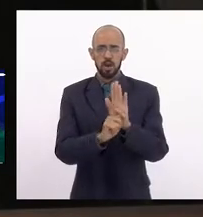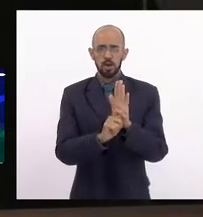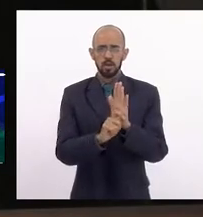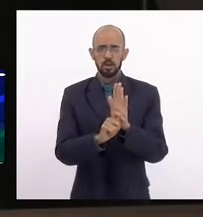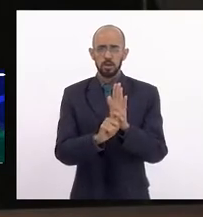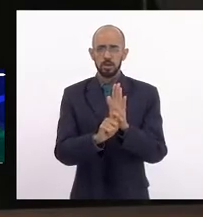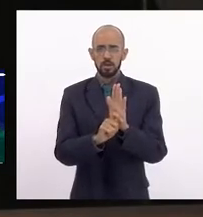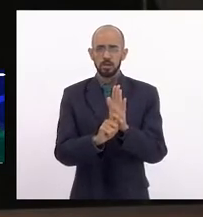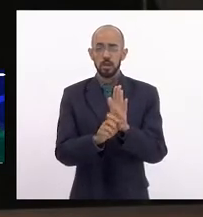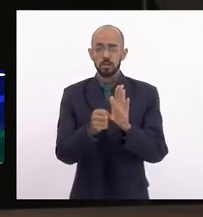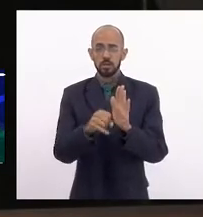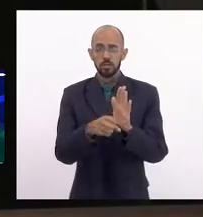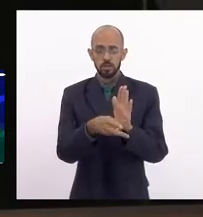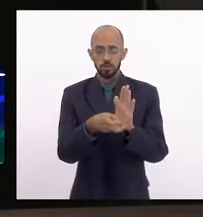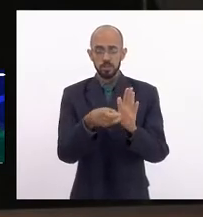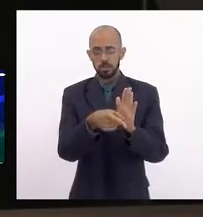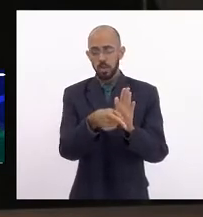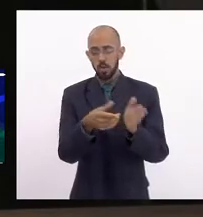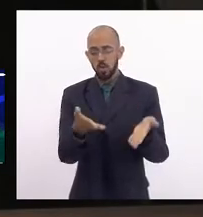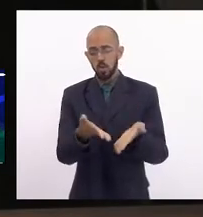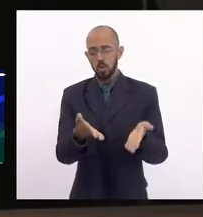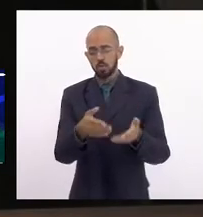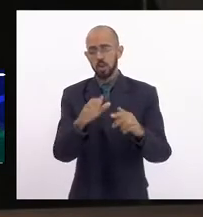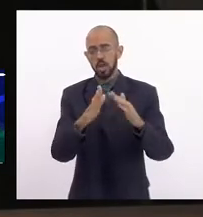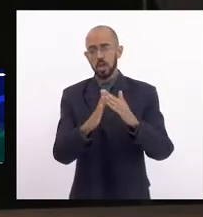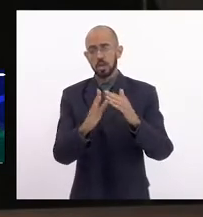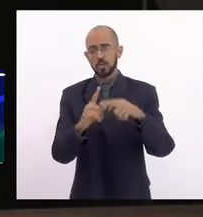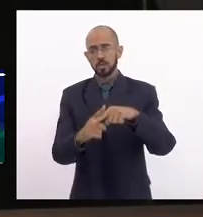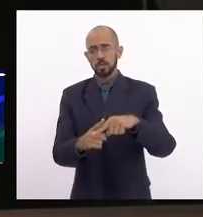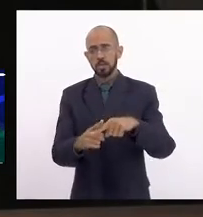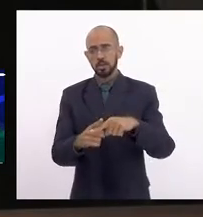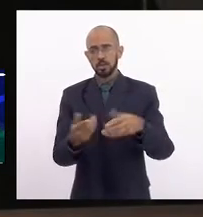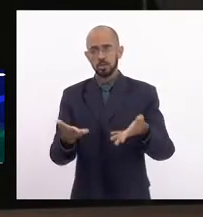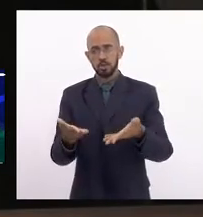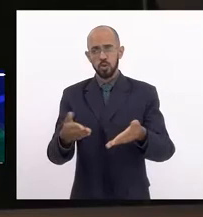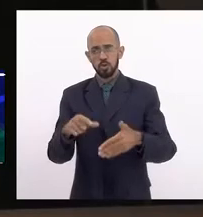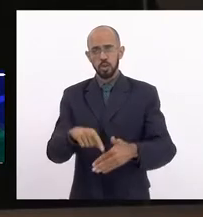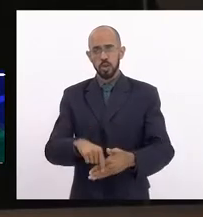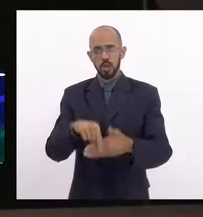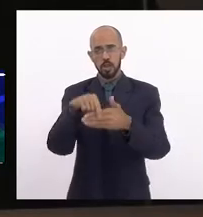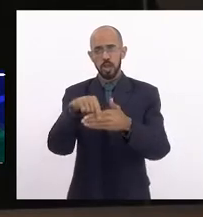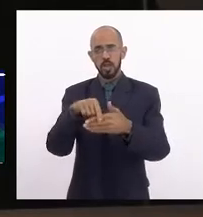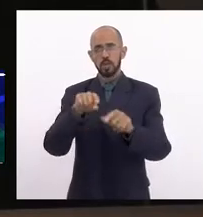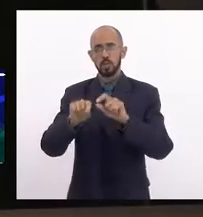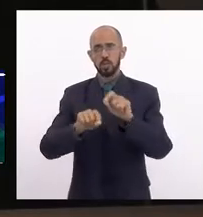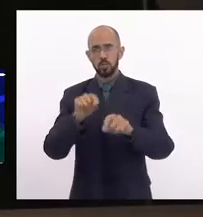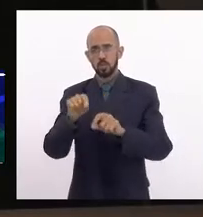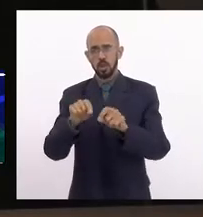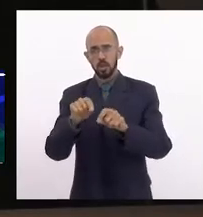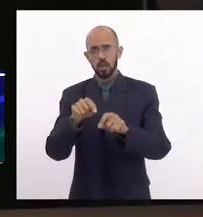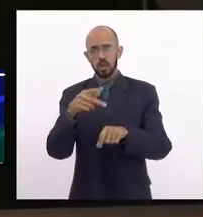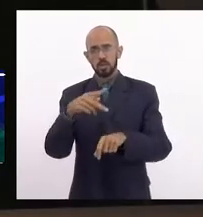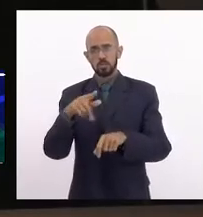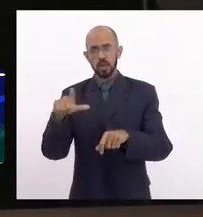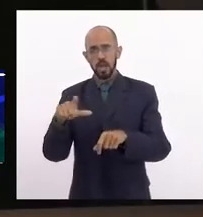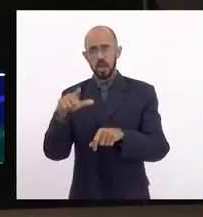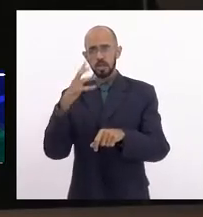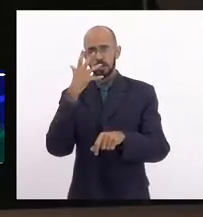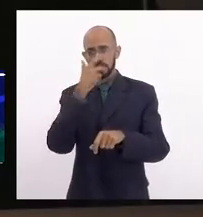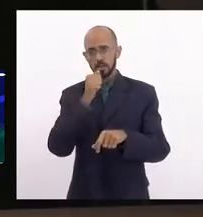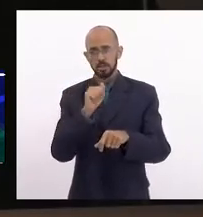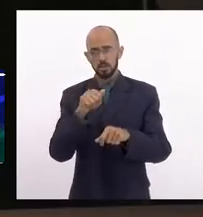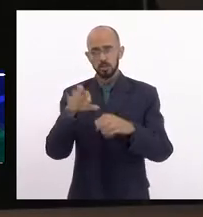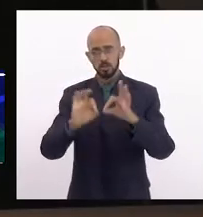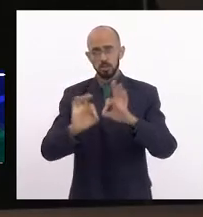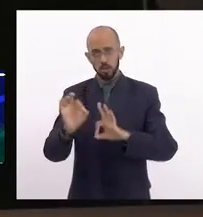você for olhar hoje são as igrejas que encabeçam hoje encabeçam hoje esse projeto lindo e